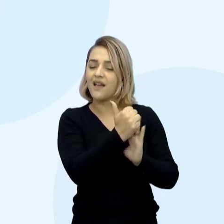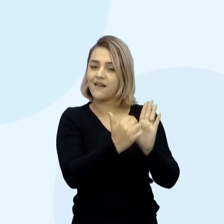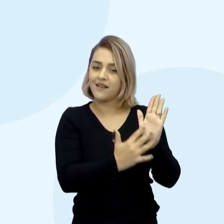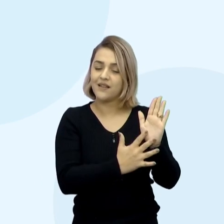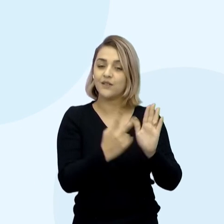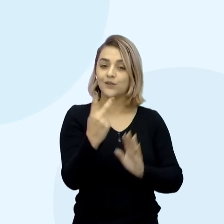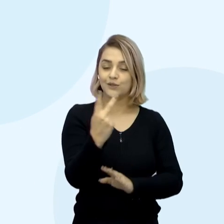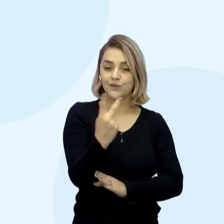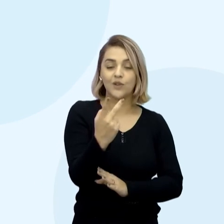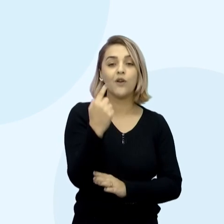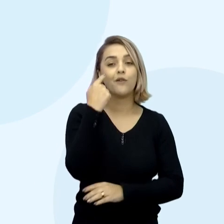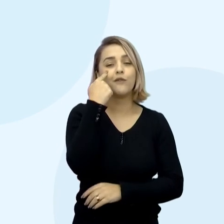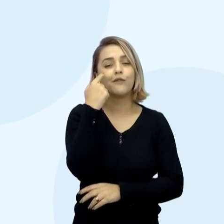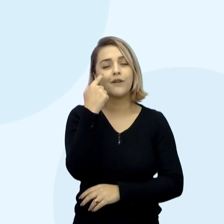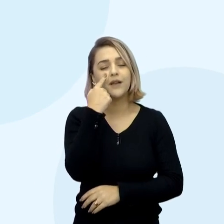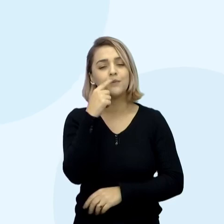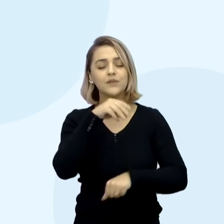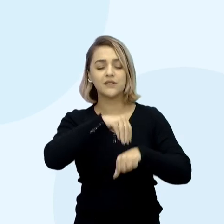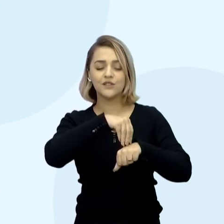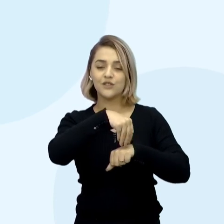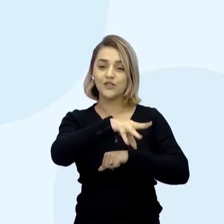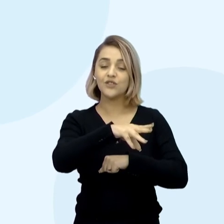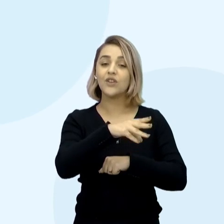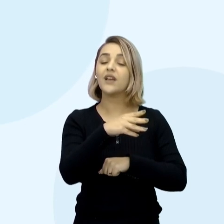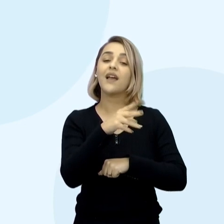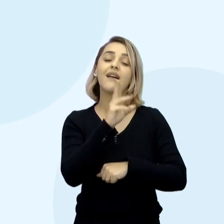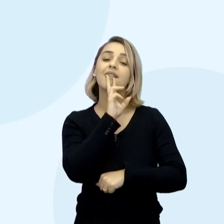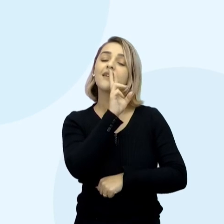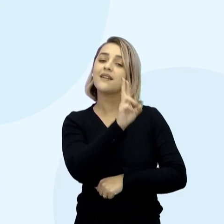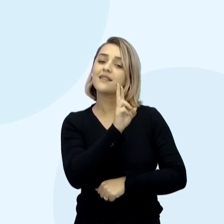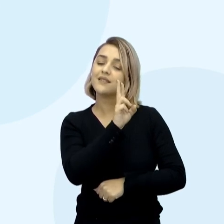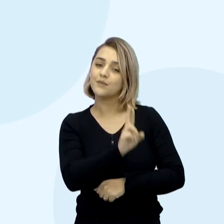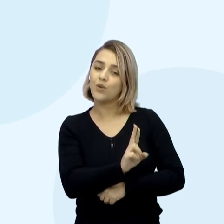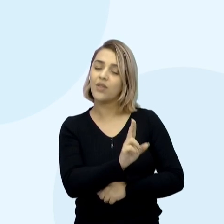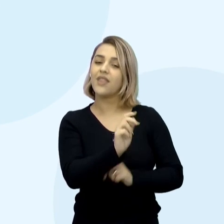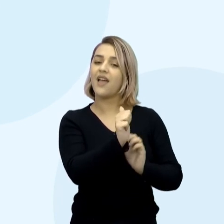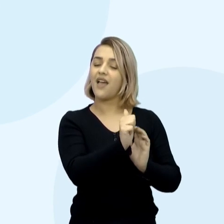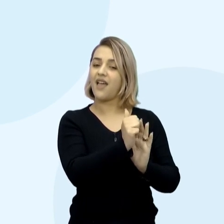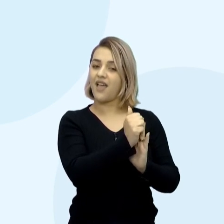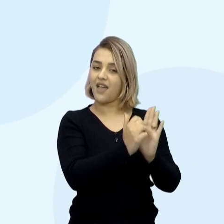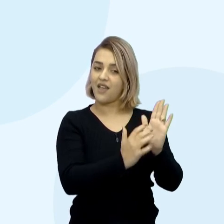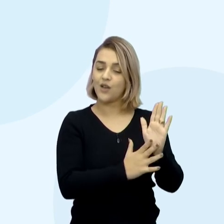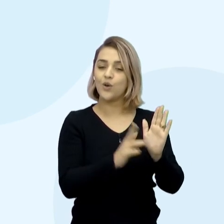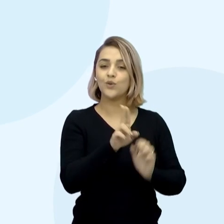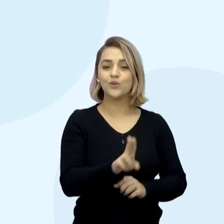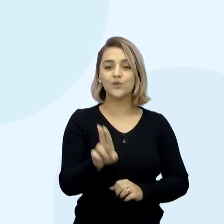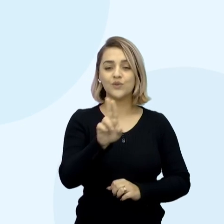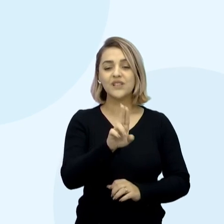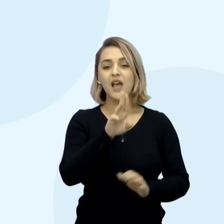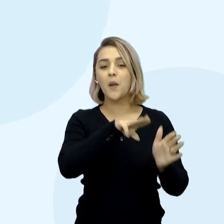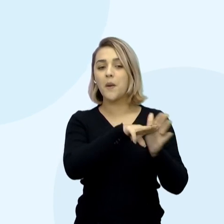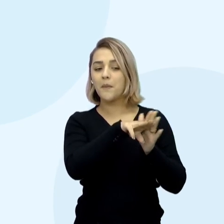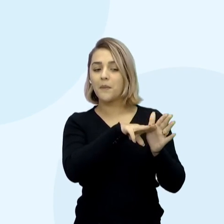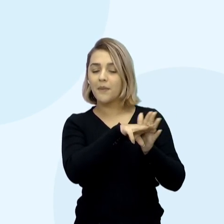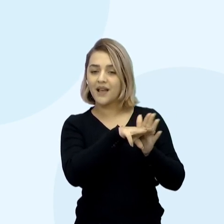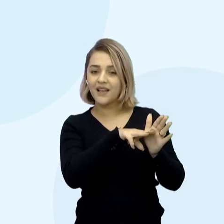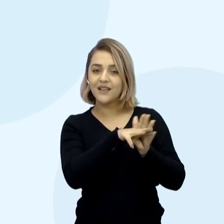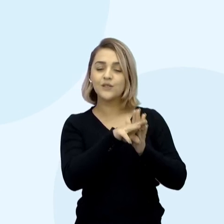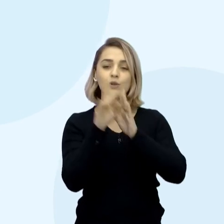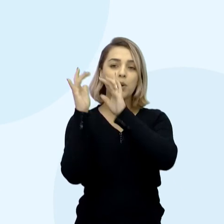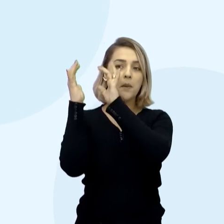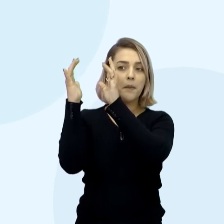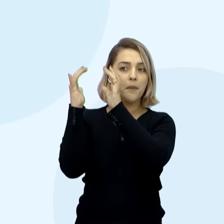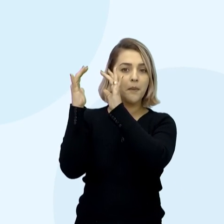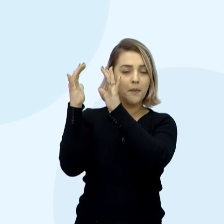2, revimos as dicas de como responder à atividade utilizando a metodologia do mapa mental. Então, eu mostrei 2 mapas